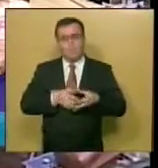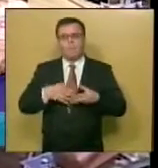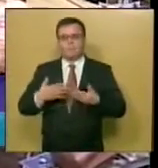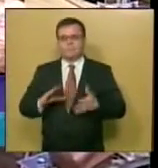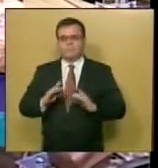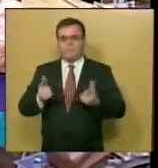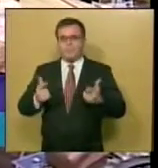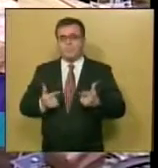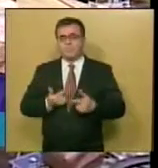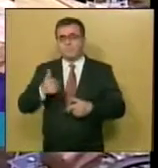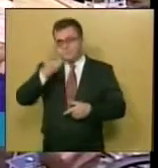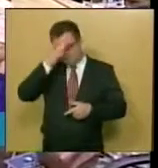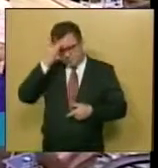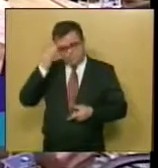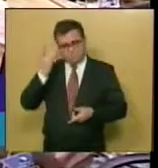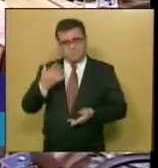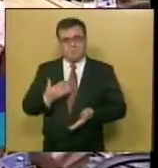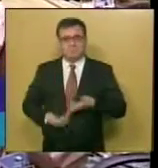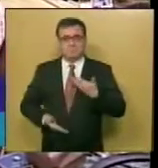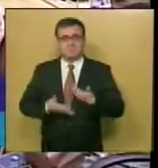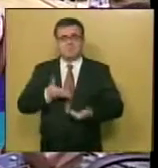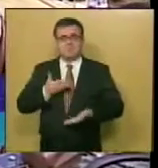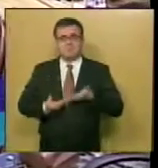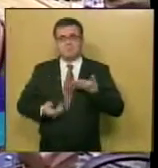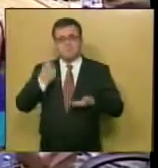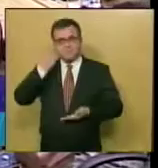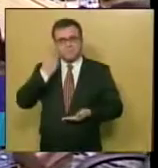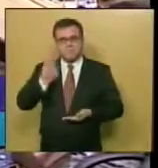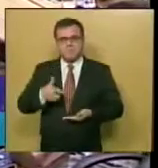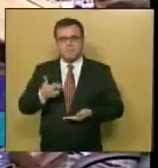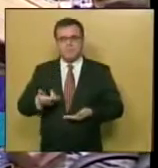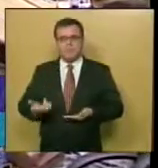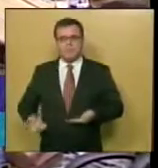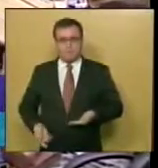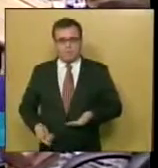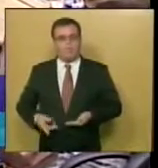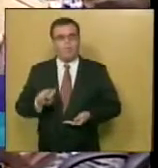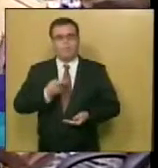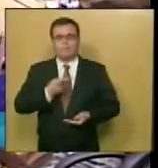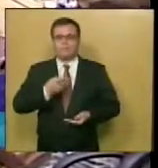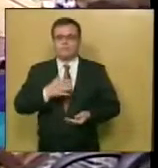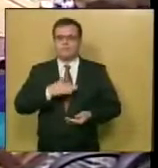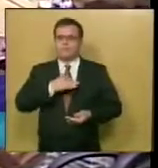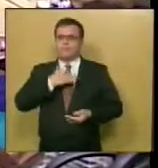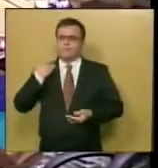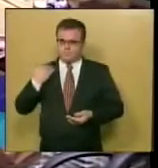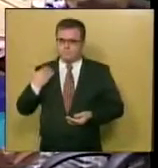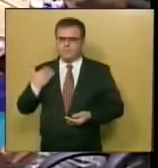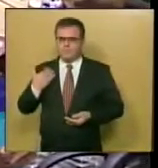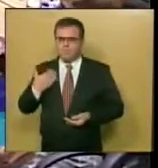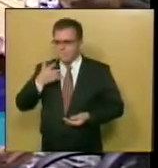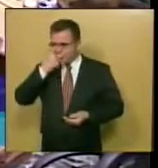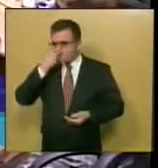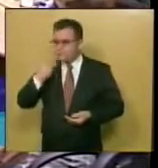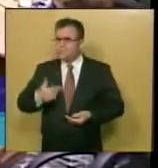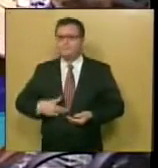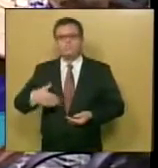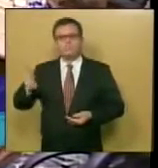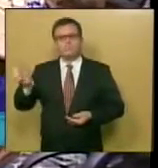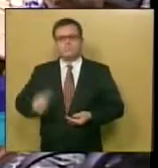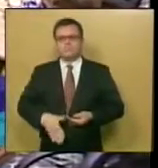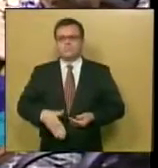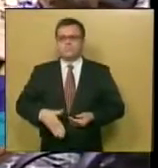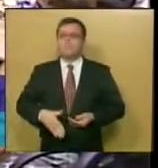seus opositores. No Estado, eliminado seria uma forma de banir o mais